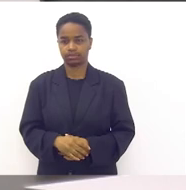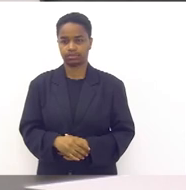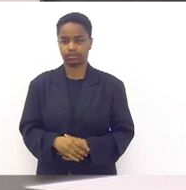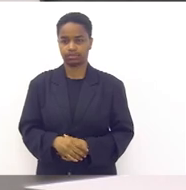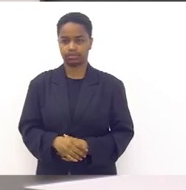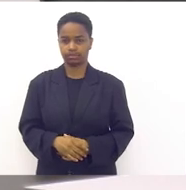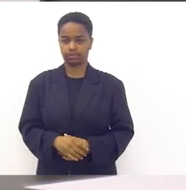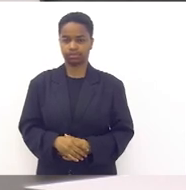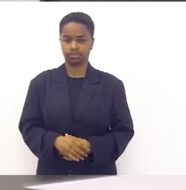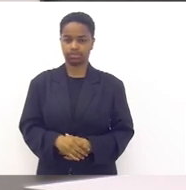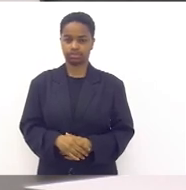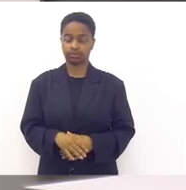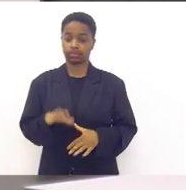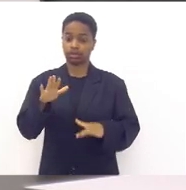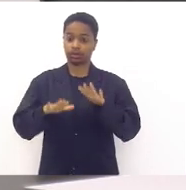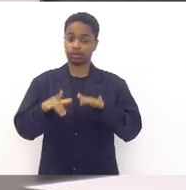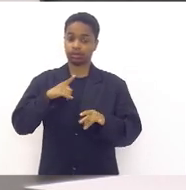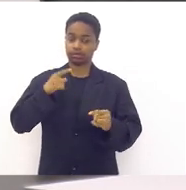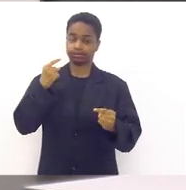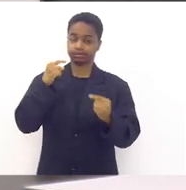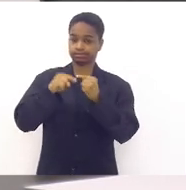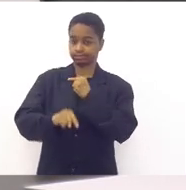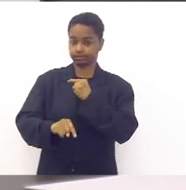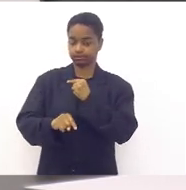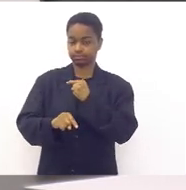por mais que possa haver uma divergência aqui acolá,